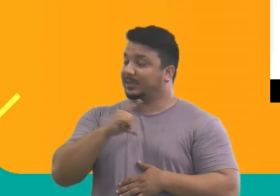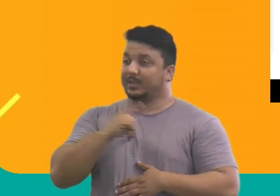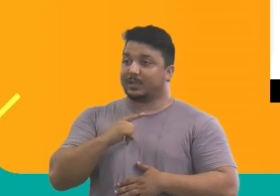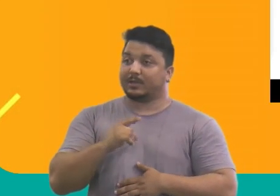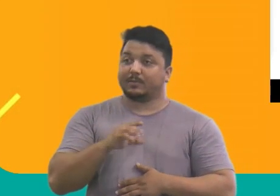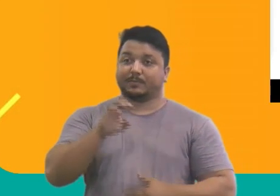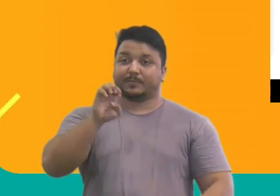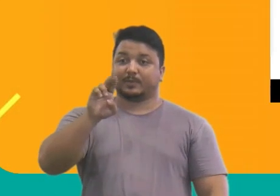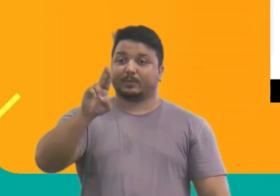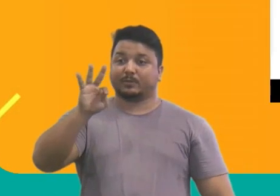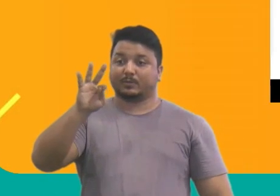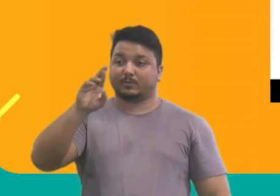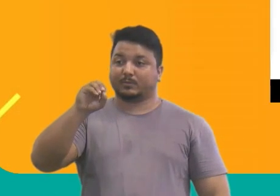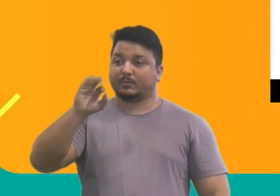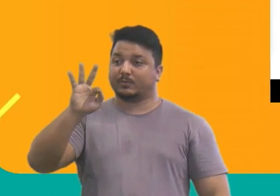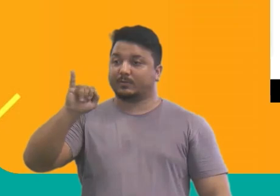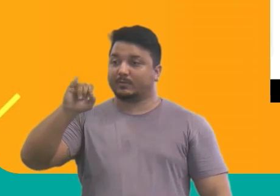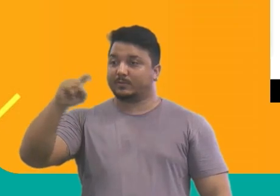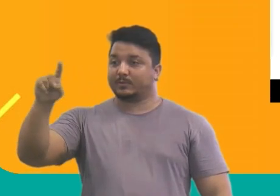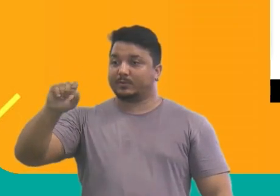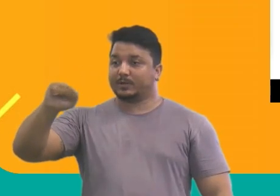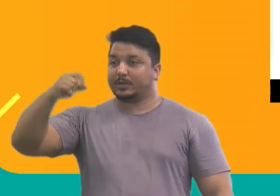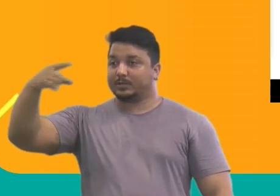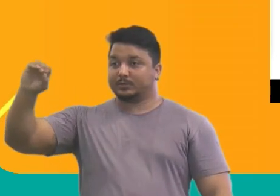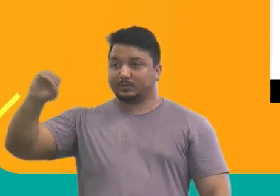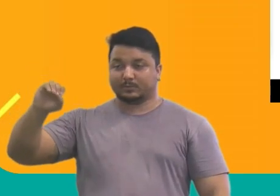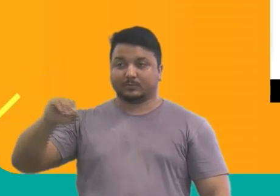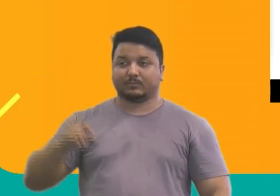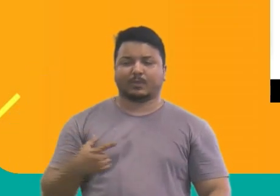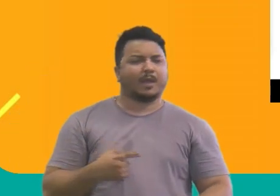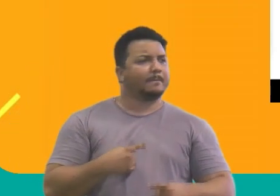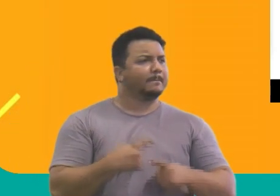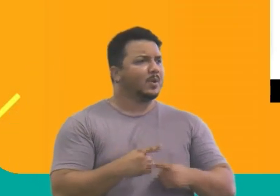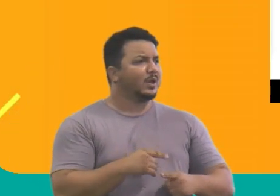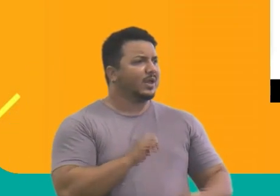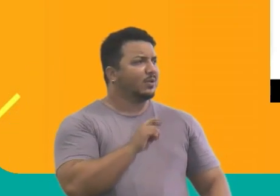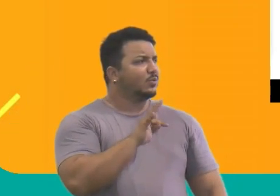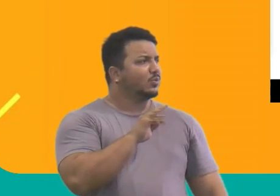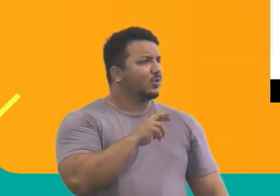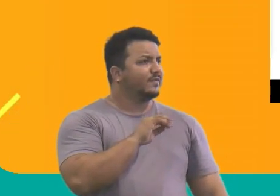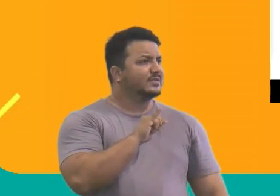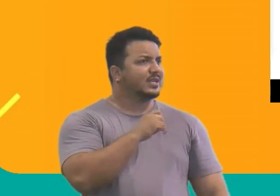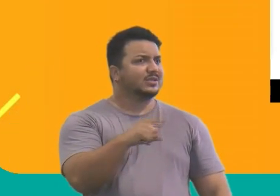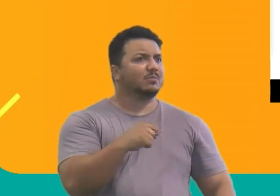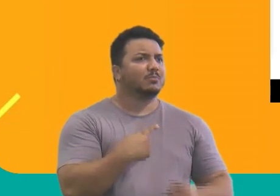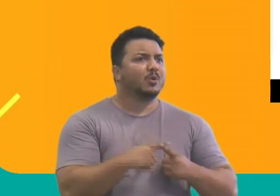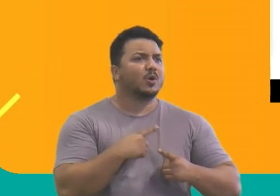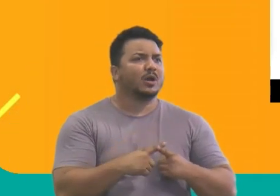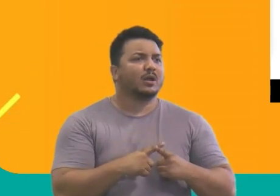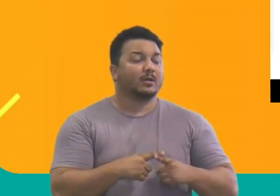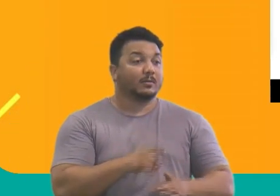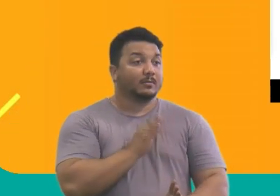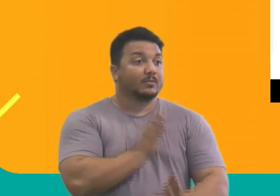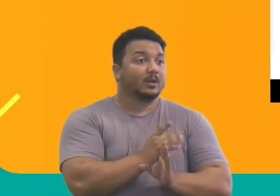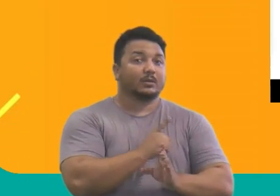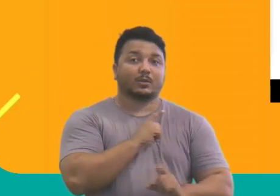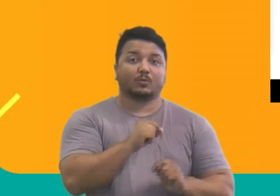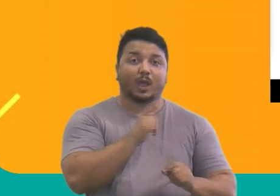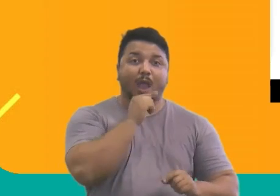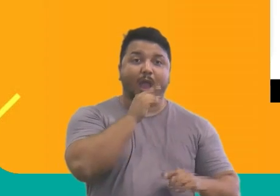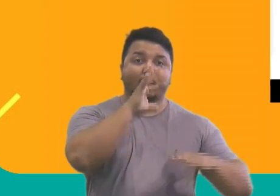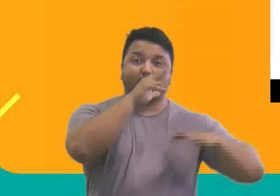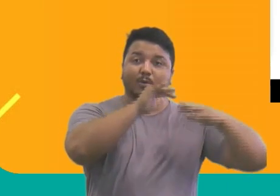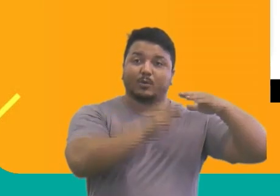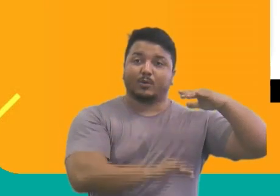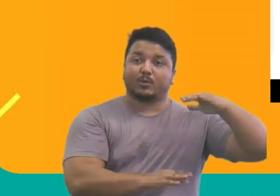a eutrofização como resposta correta. Carol, por que que é eutrofização? Porque ele vai aparecer no corpo d'água através